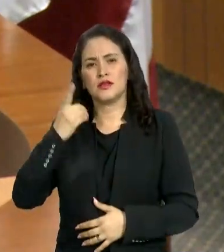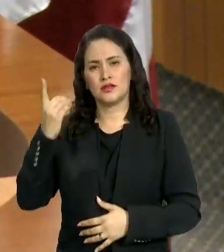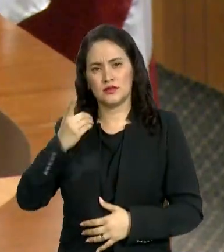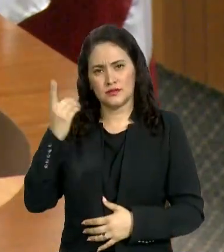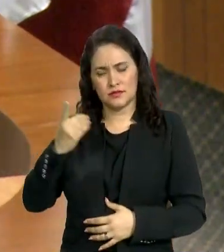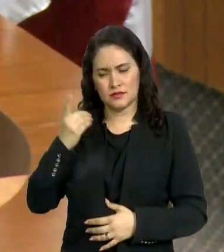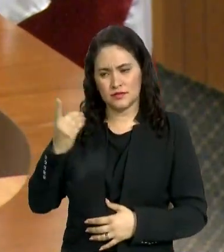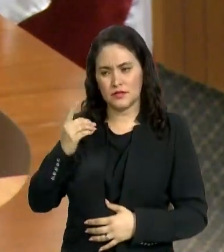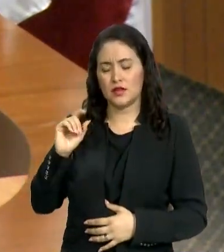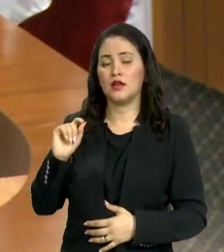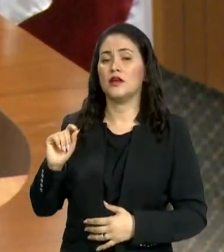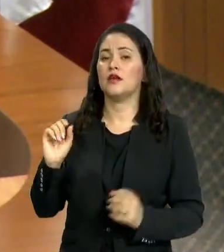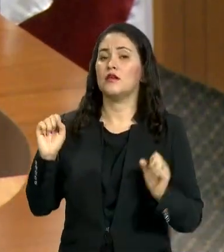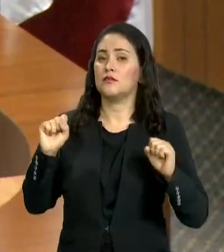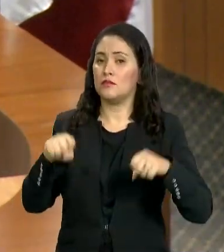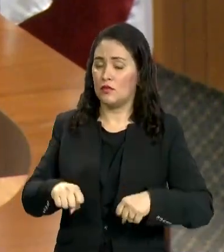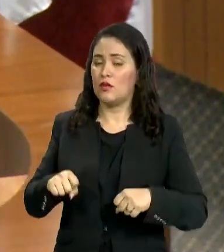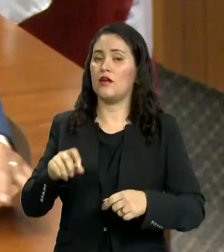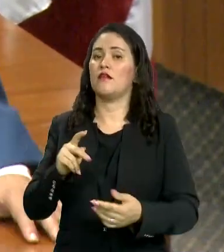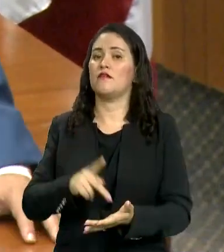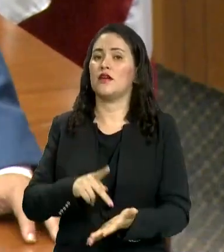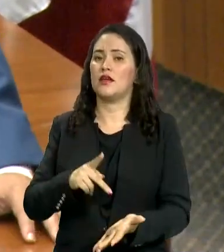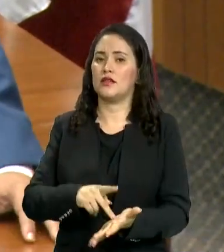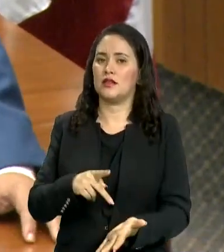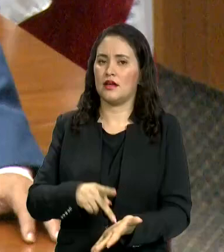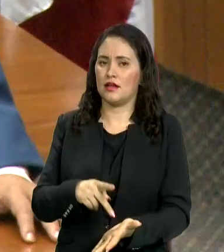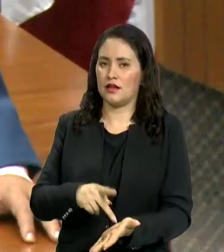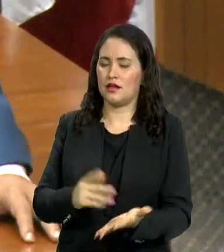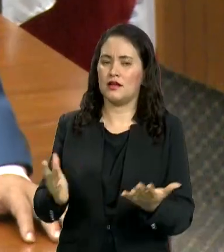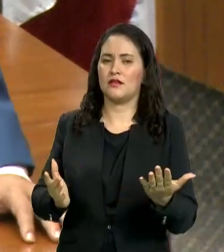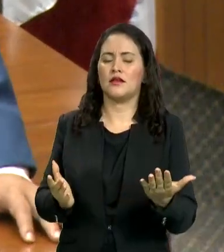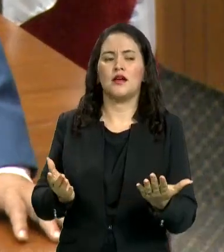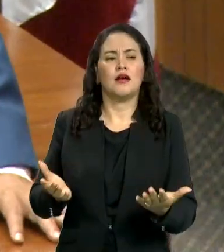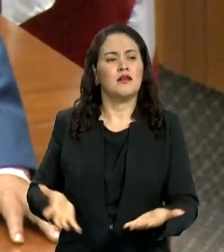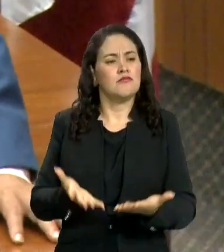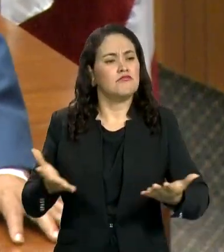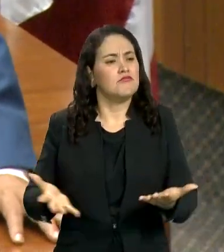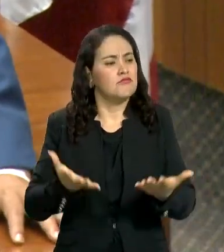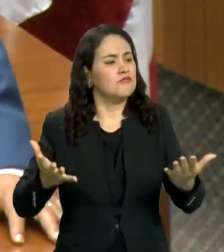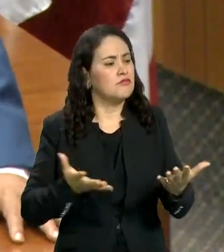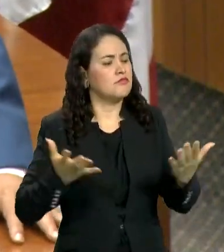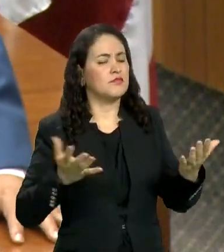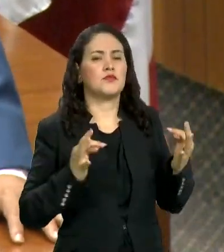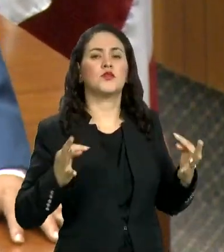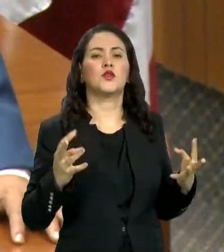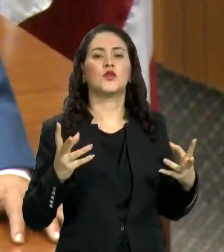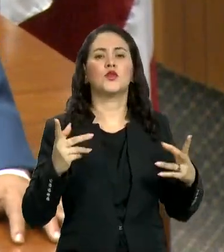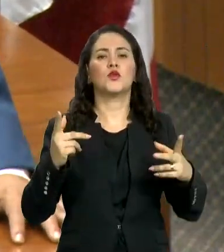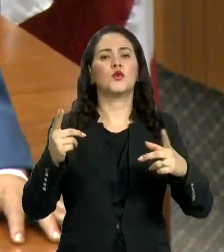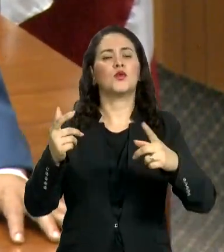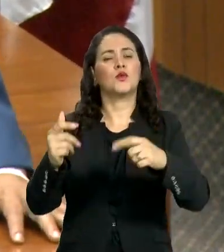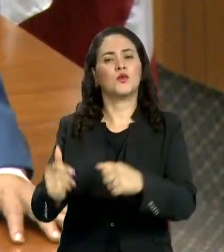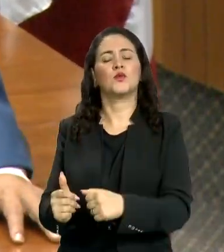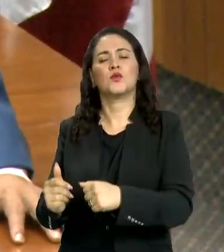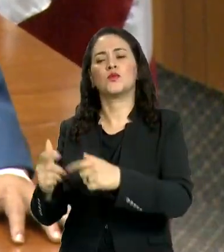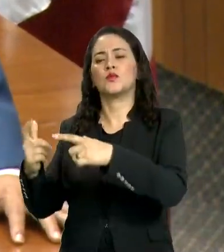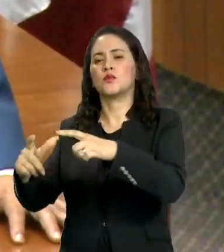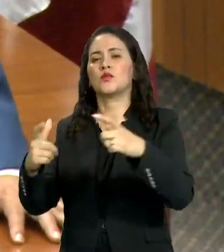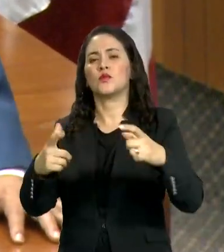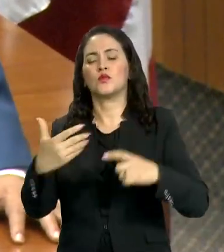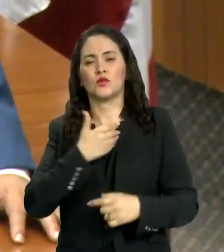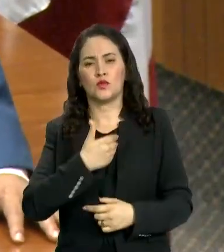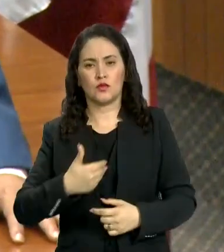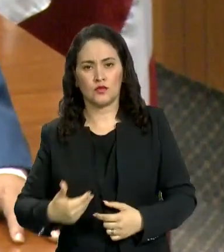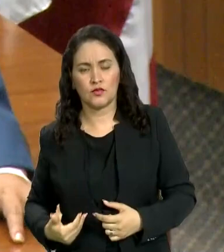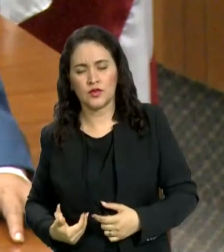E que possa de fato servir né de ânimo para todas as entidades de governamentais com a presença do dos movimentos